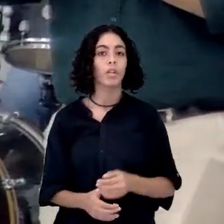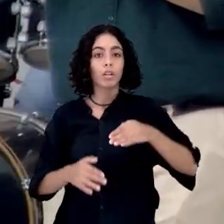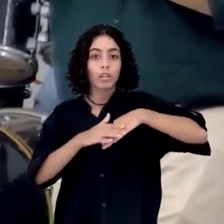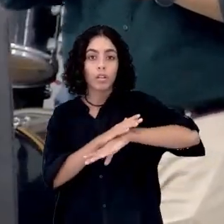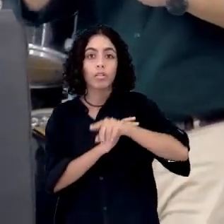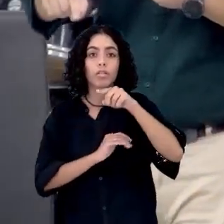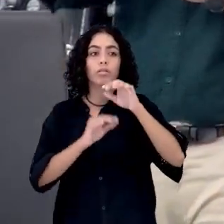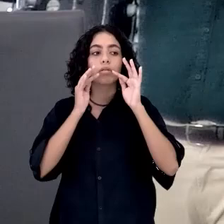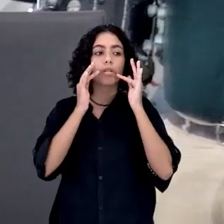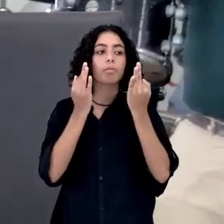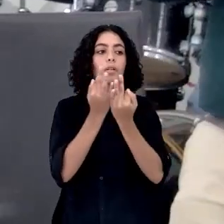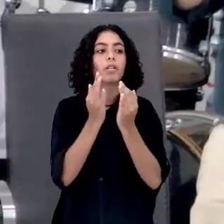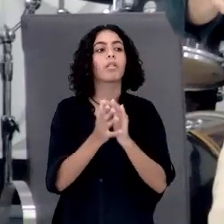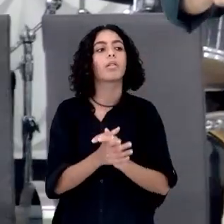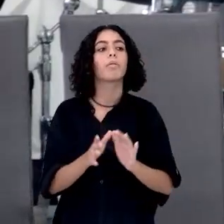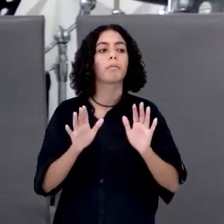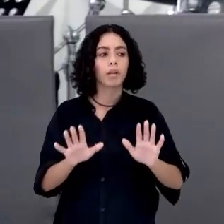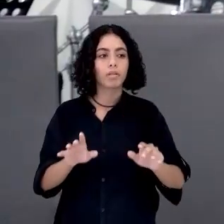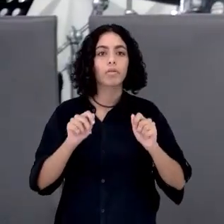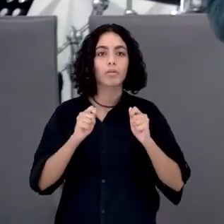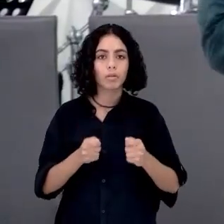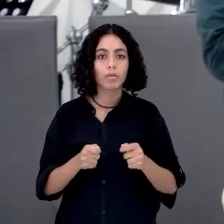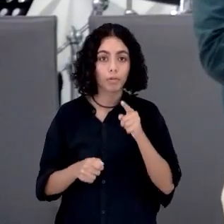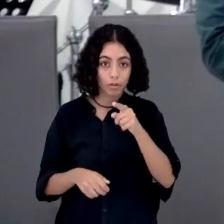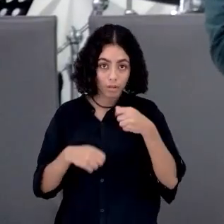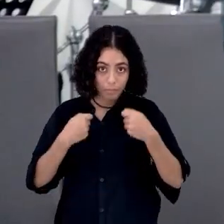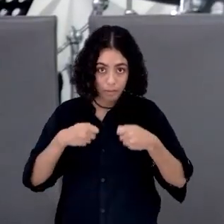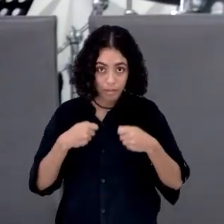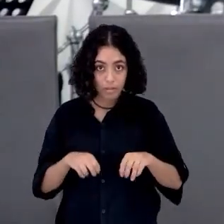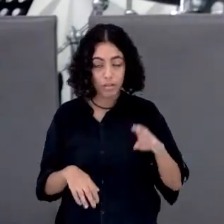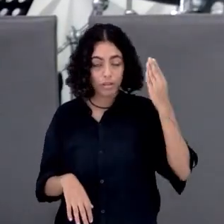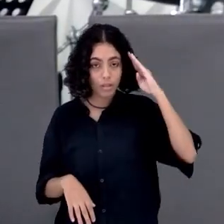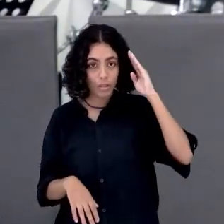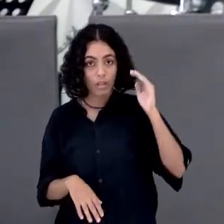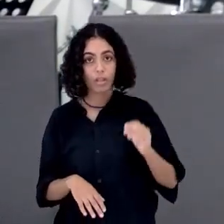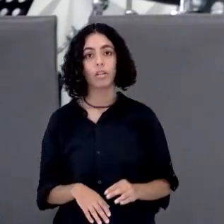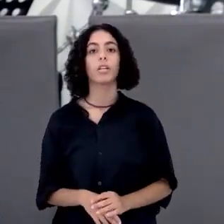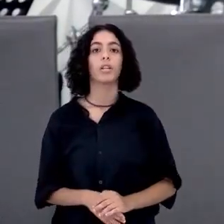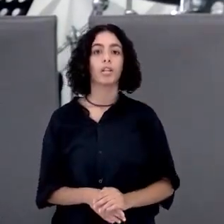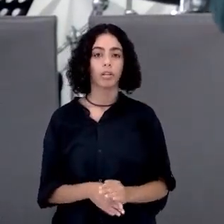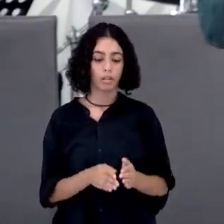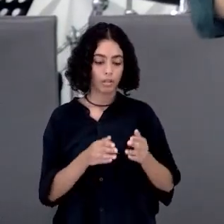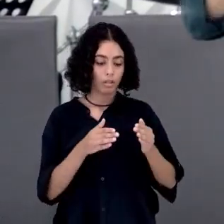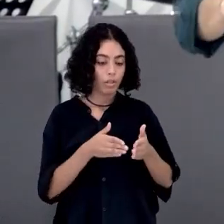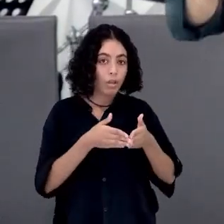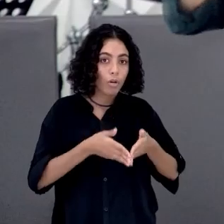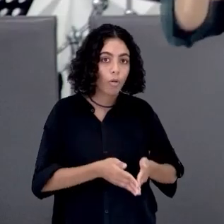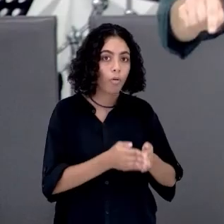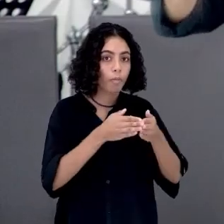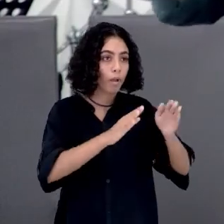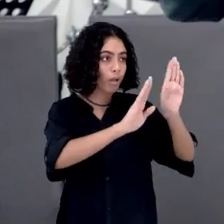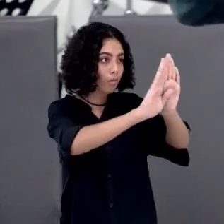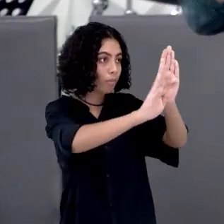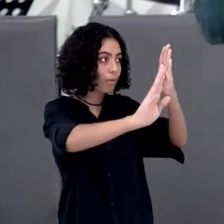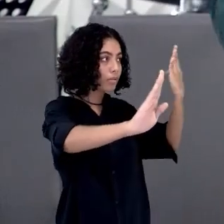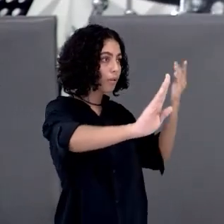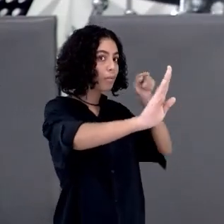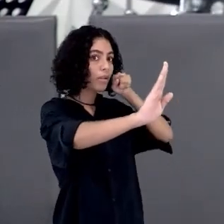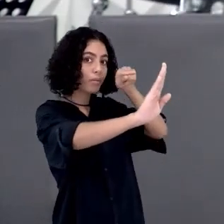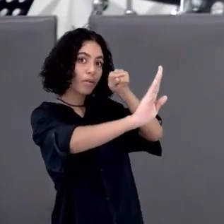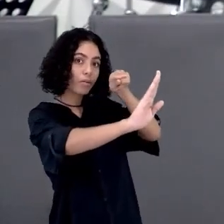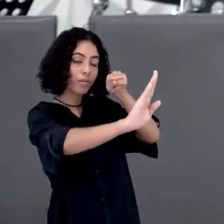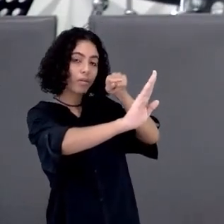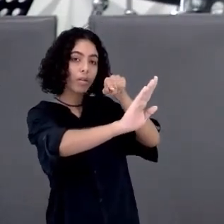da arca ainda está aberta para você e para a sua família. A tragédia não precisa terminar em